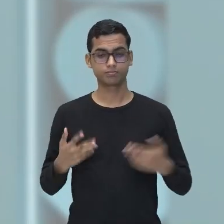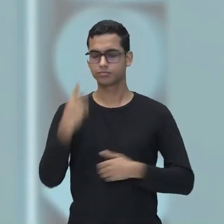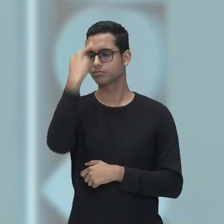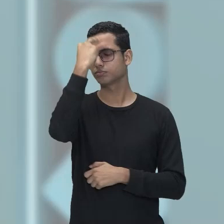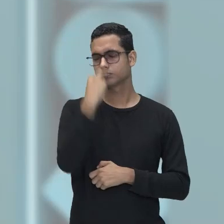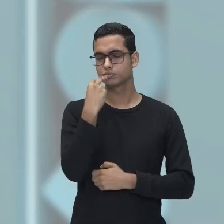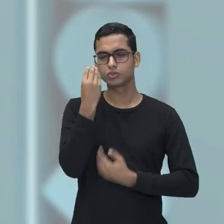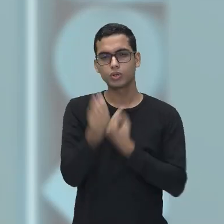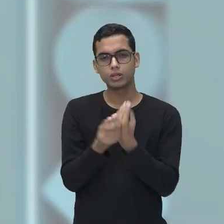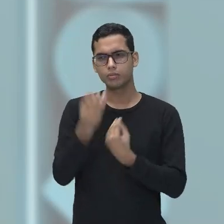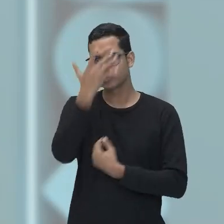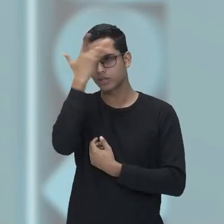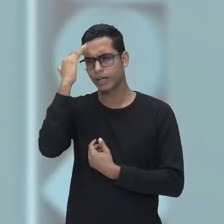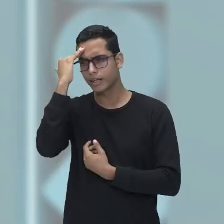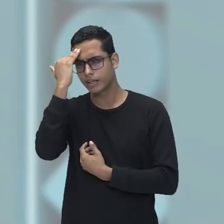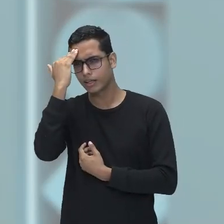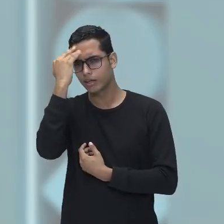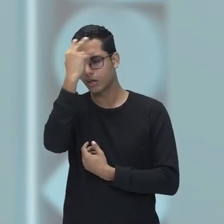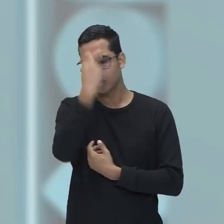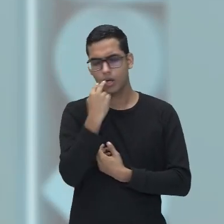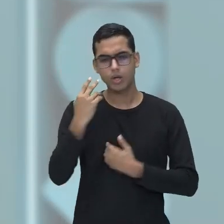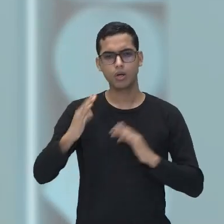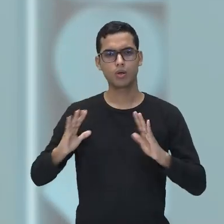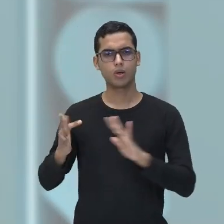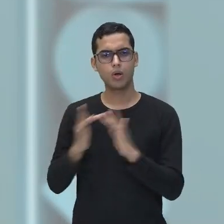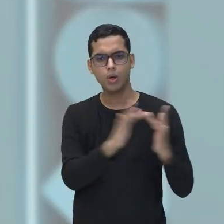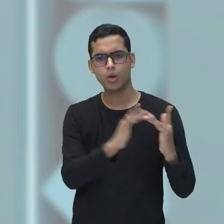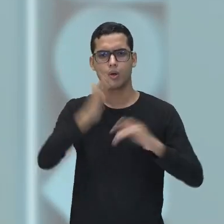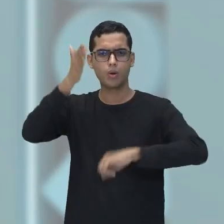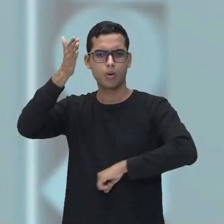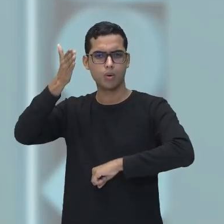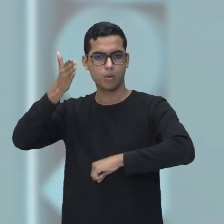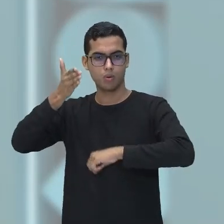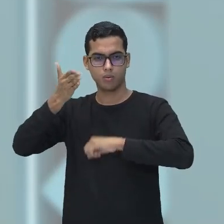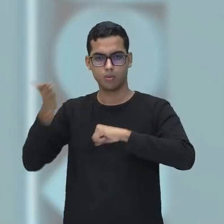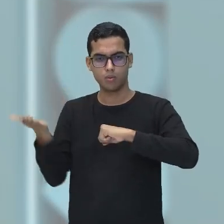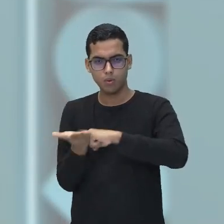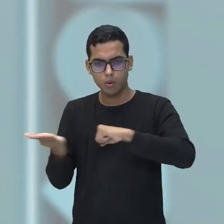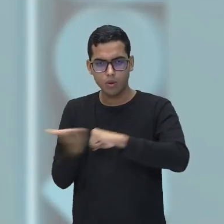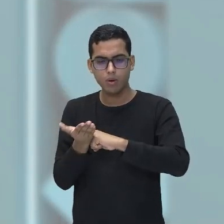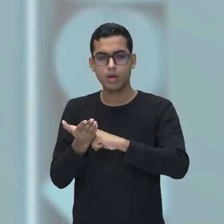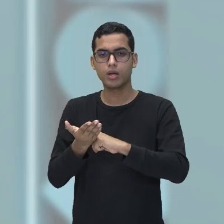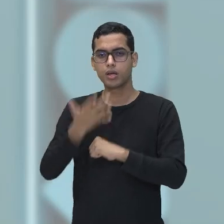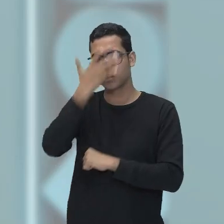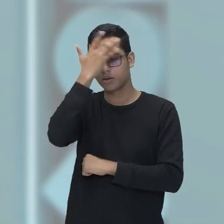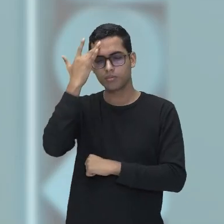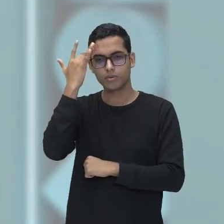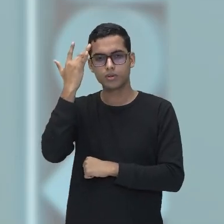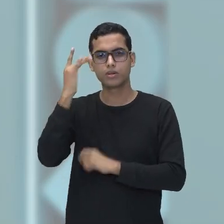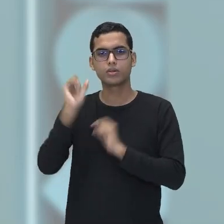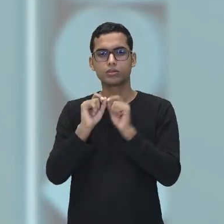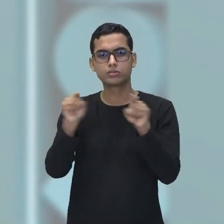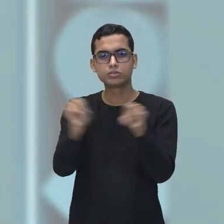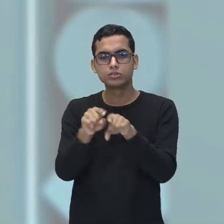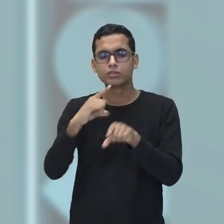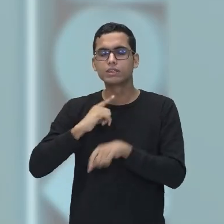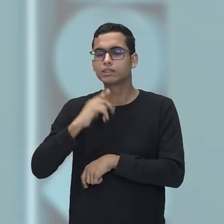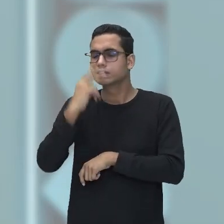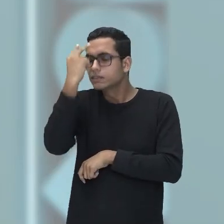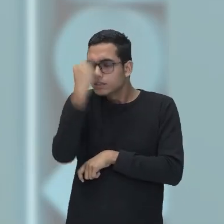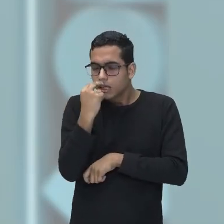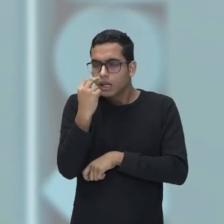como uma questão contemporânea, como se as pessoas estivessem cegas de maneira